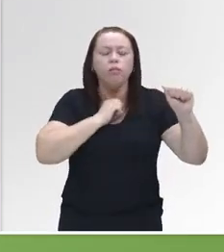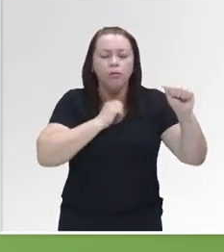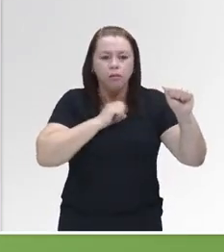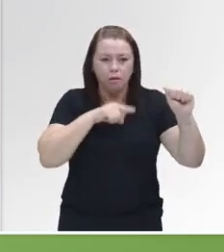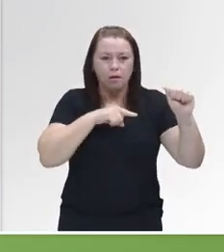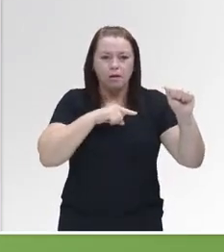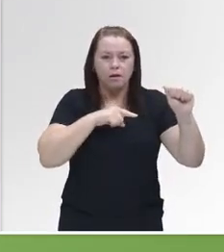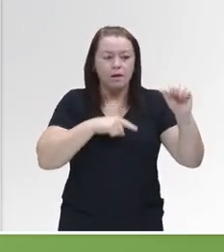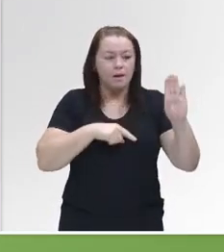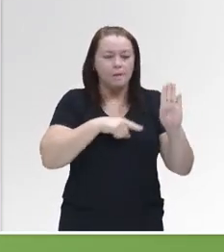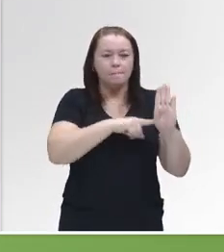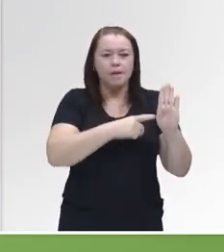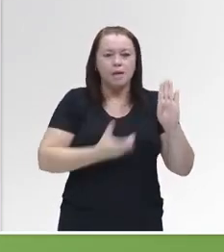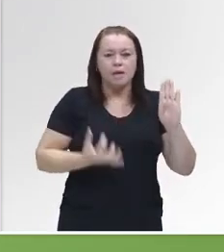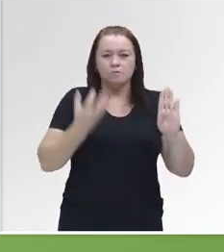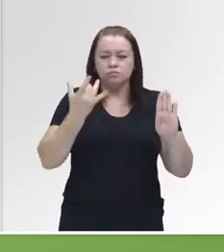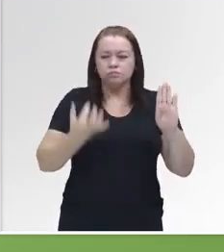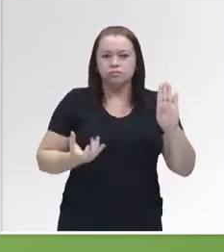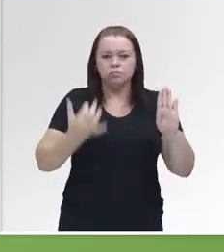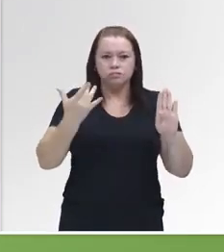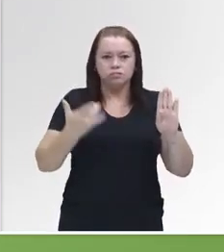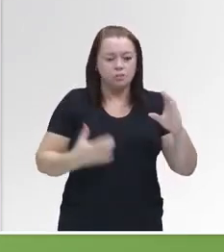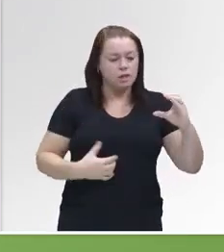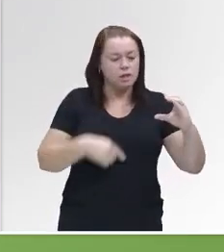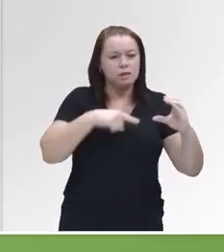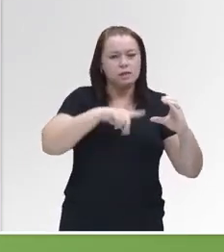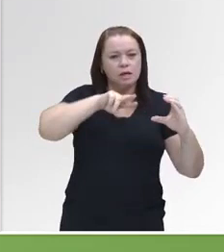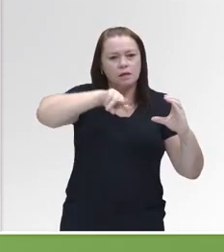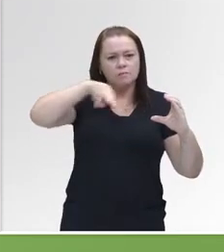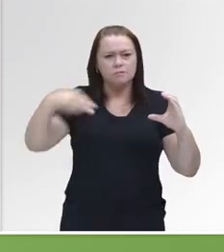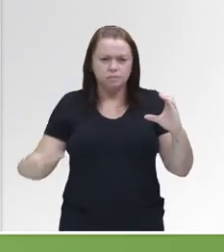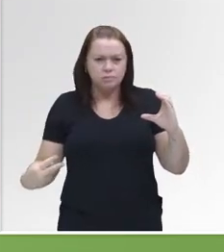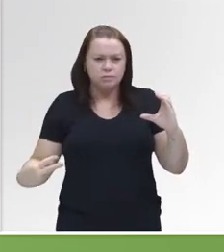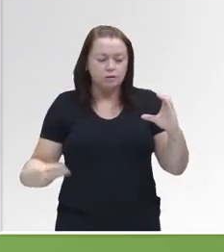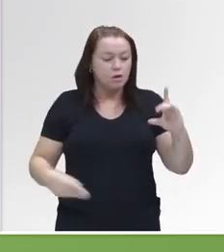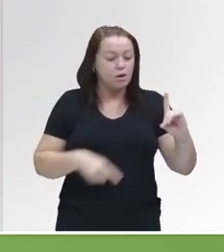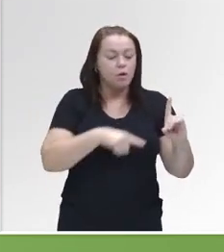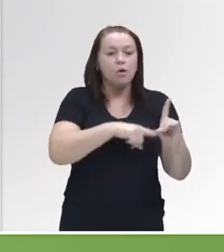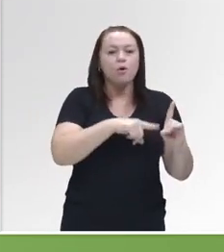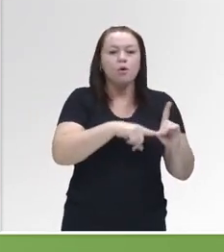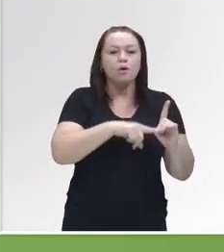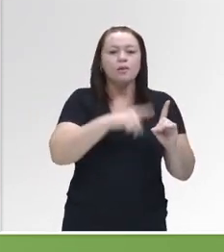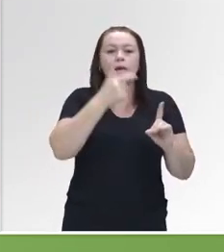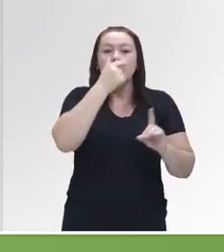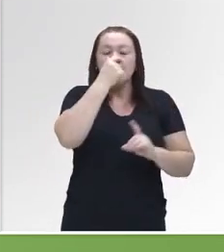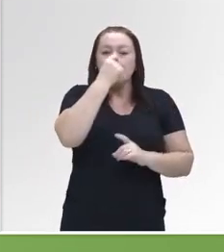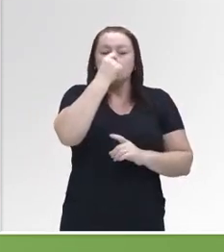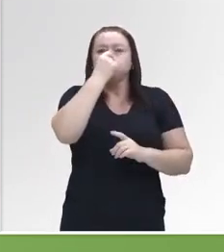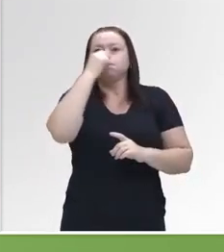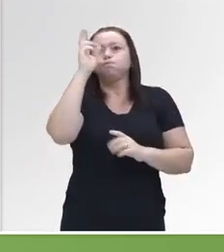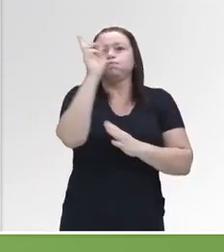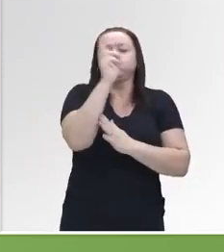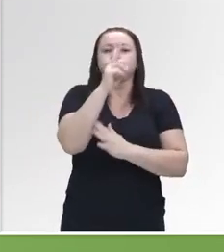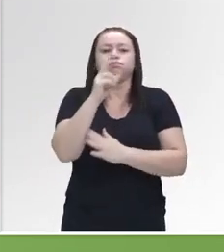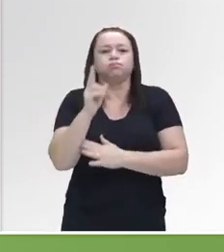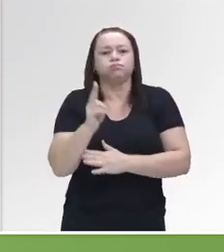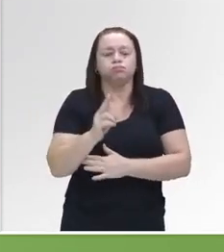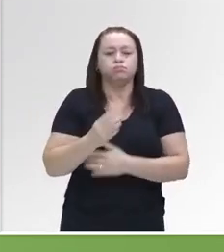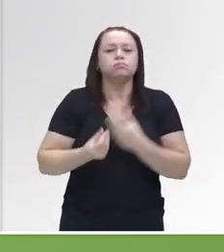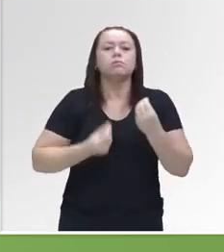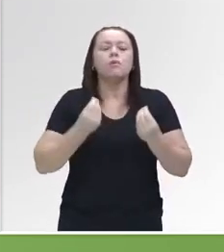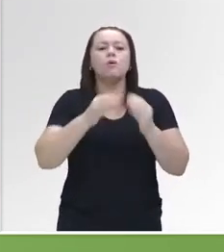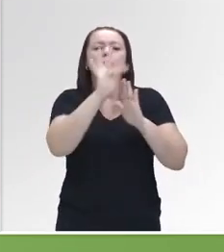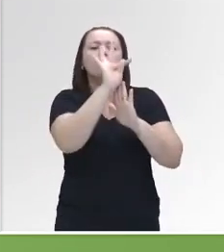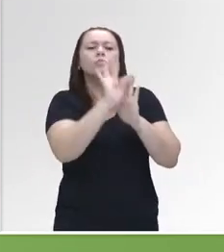B, queimaduras. Letra C, queda. Ou letra D, afogamento? O texto fala de